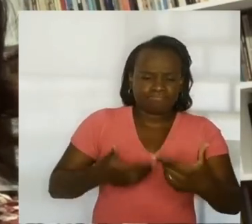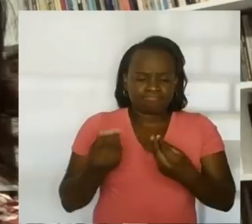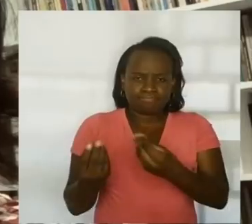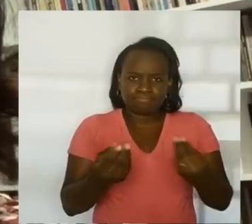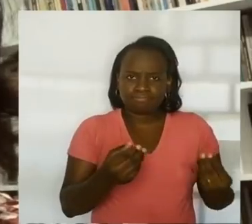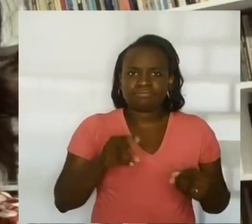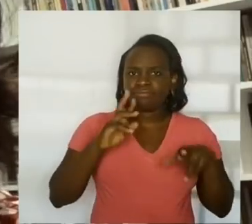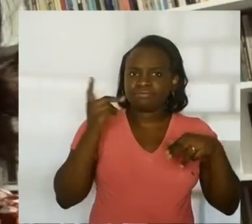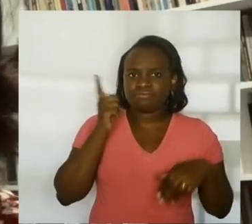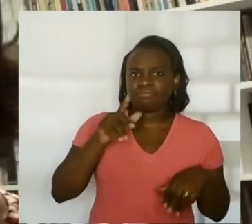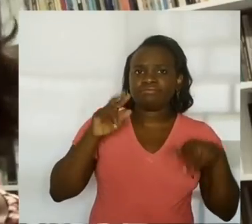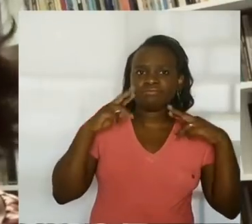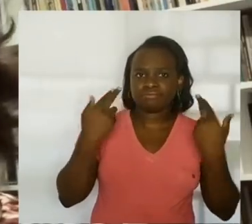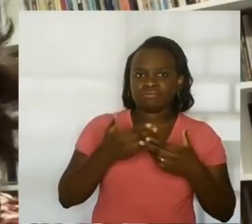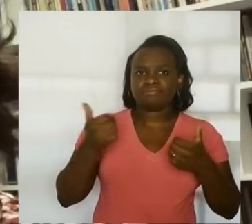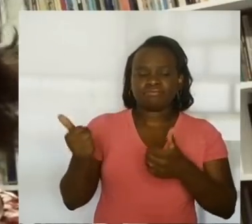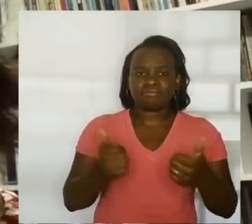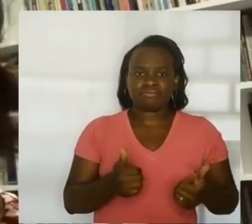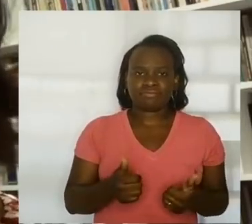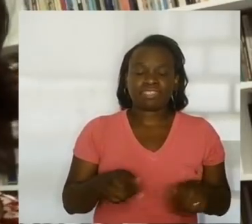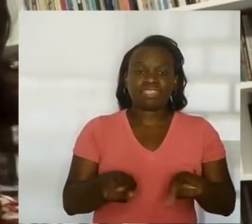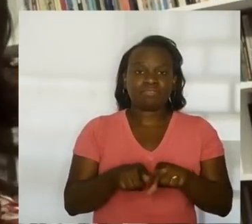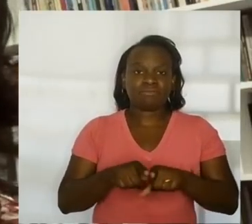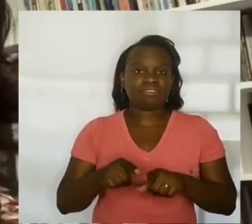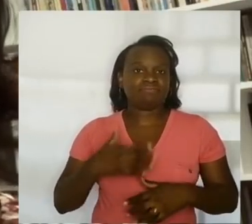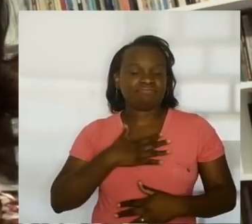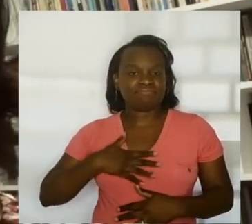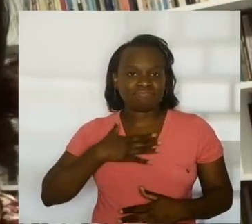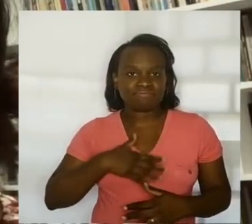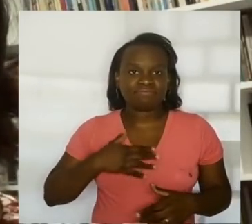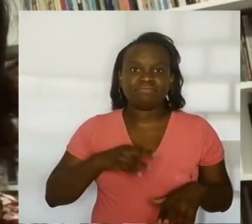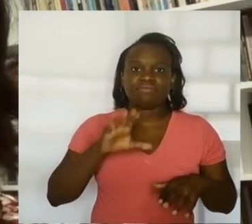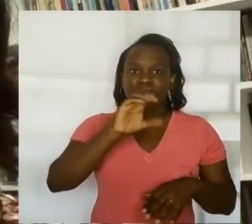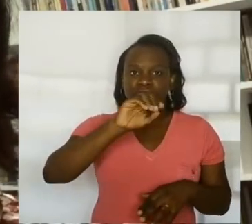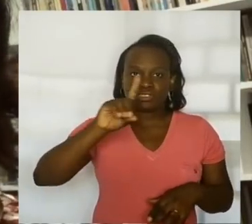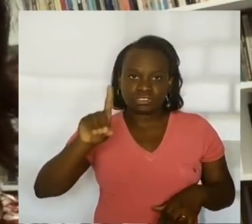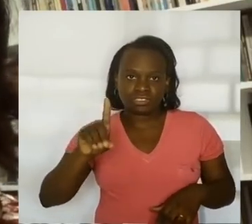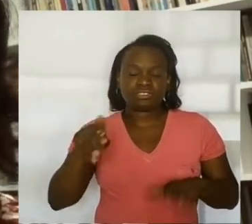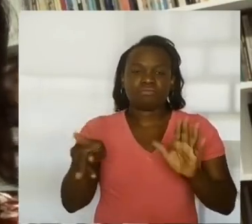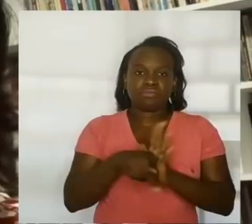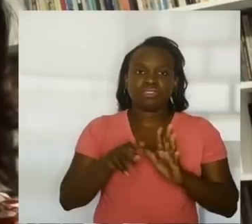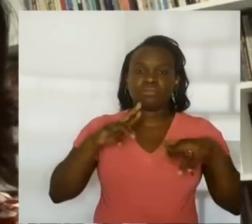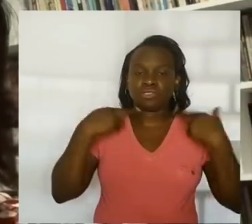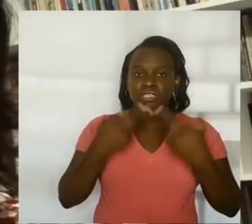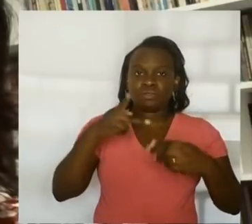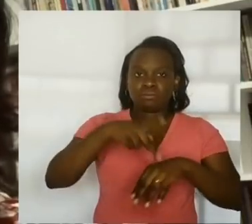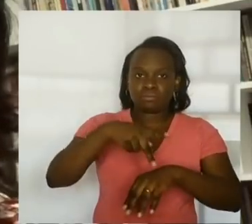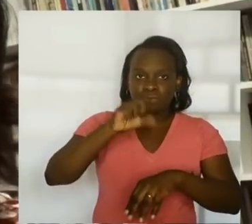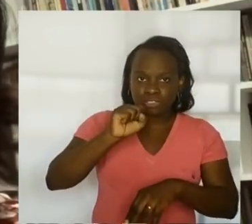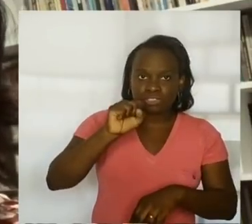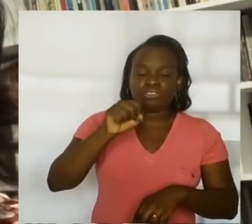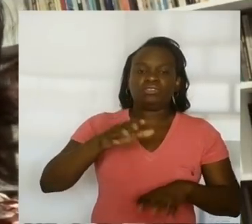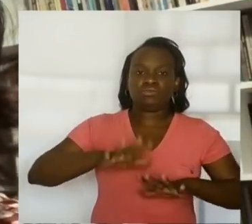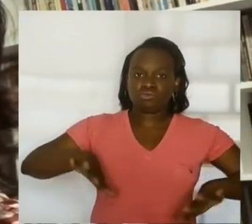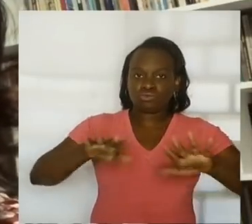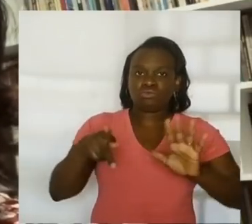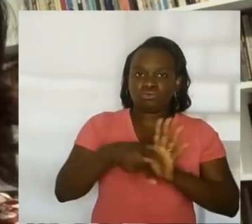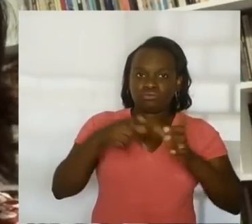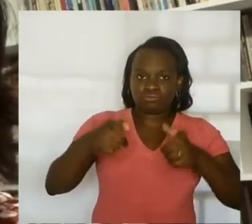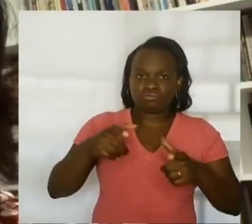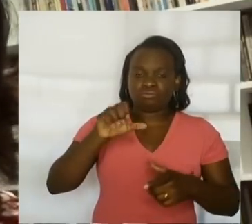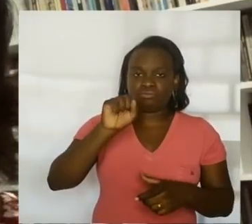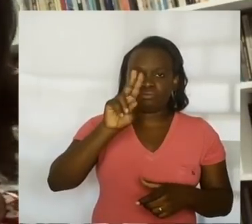possível. Quero saudar aos nossos coordenadores e coordenadoras dos programas de pós-graduação da região